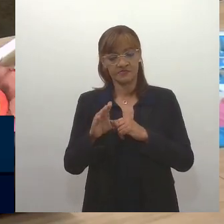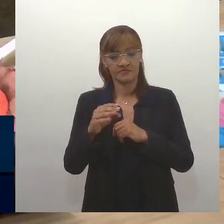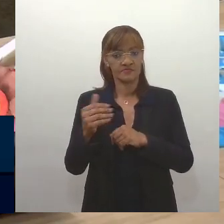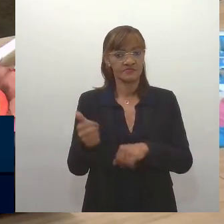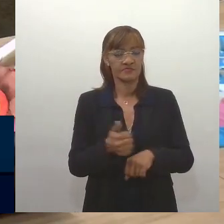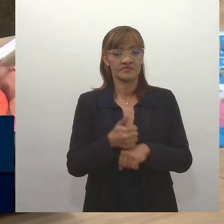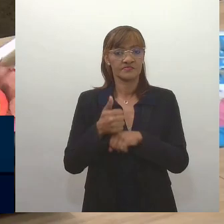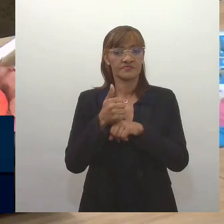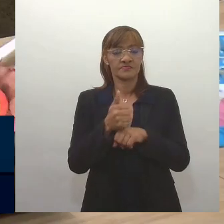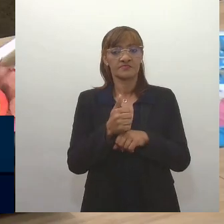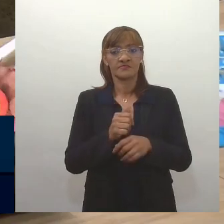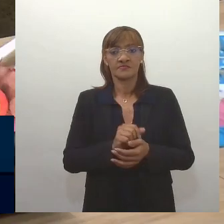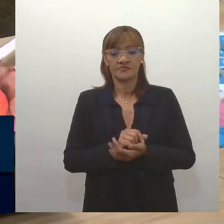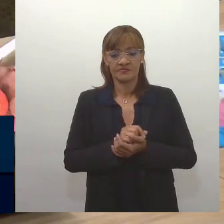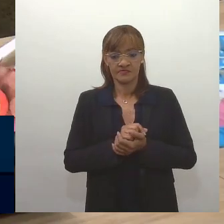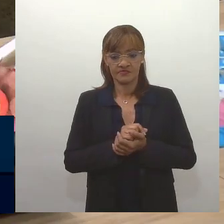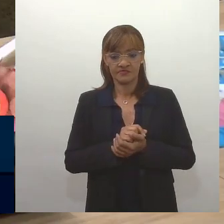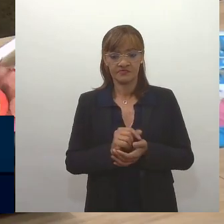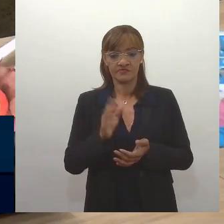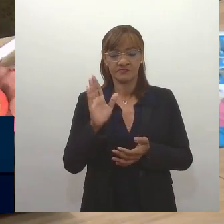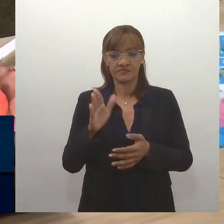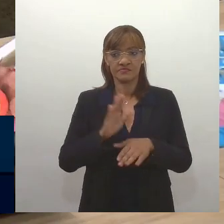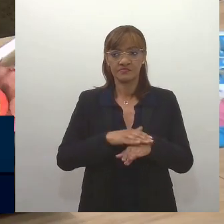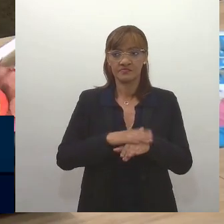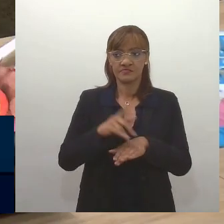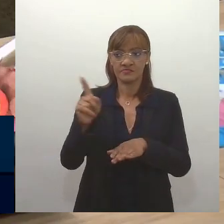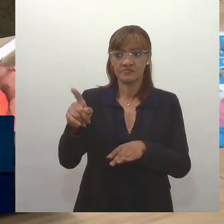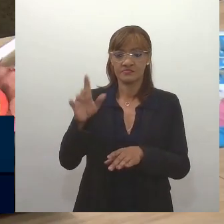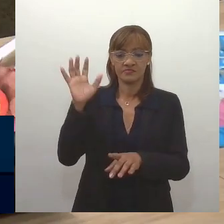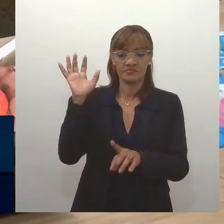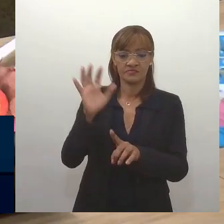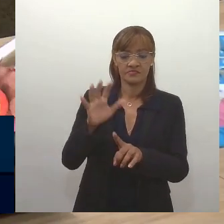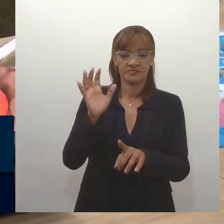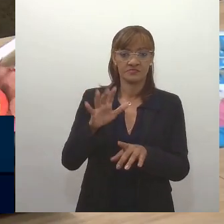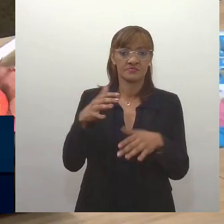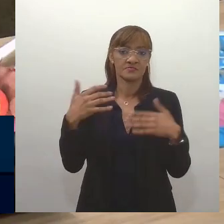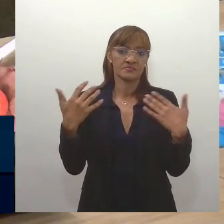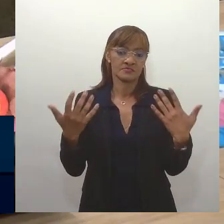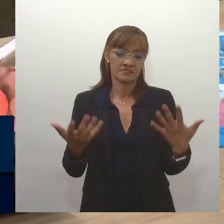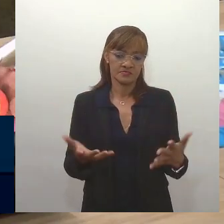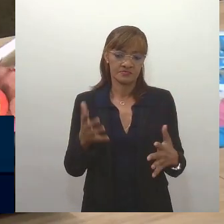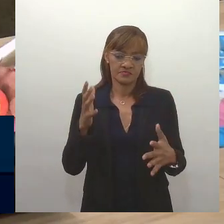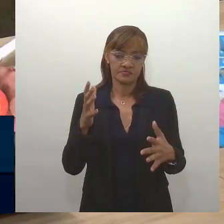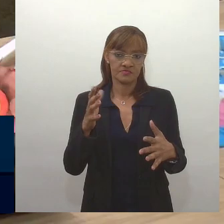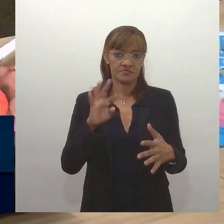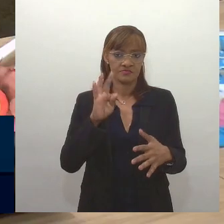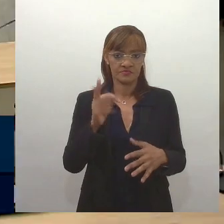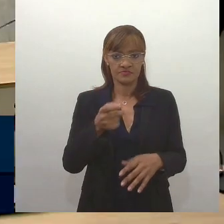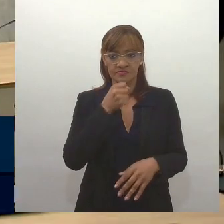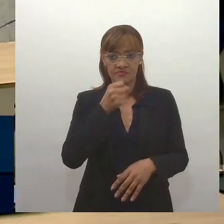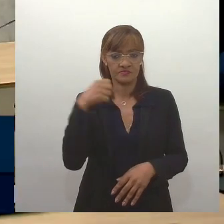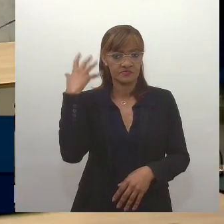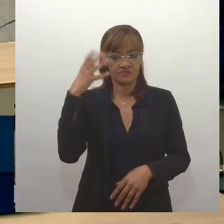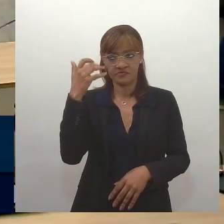exerce tanta influência na nossa cidade que são os comunicadores é isso muito obrigada tem mais 3S minutos